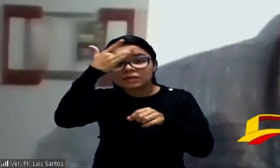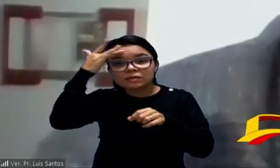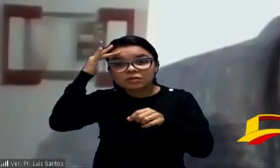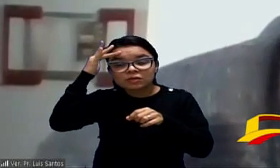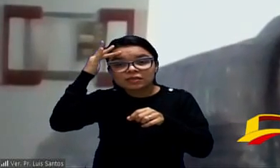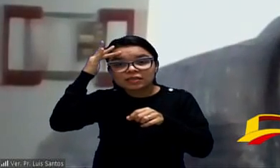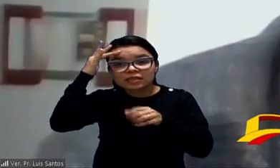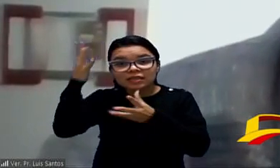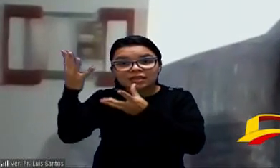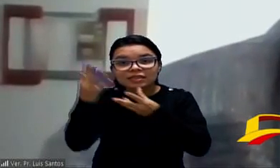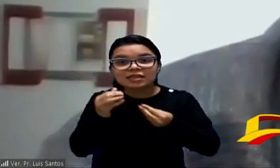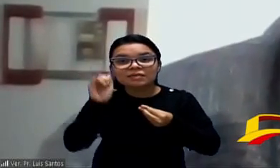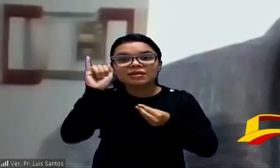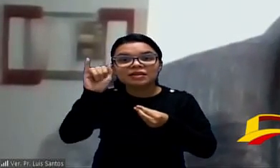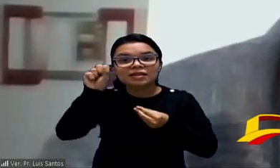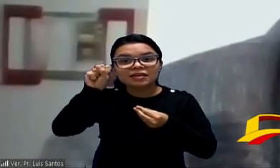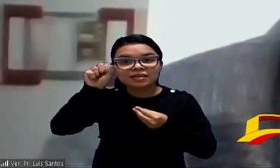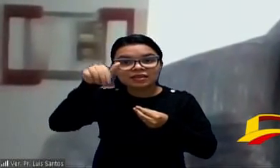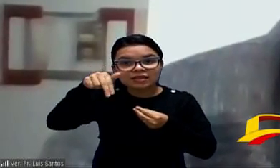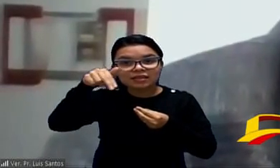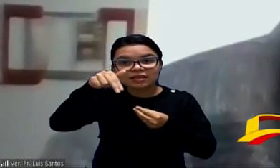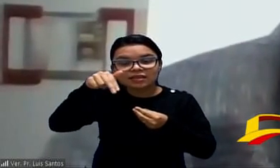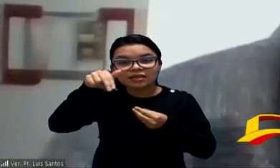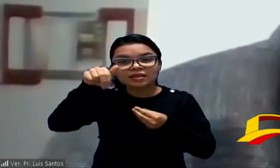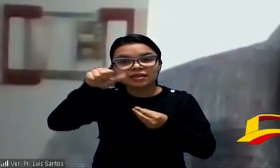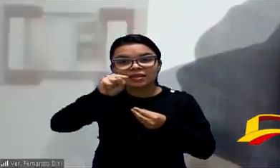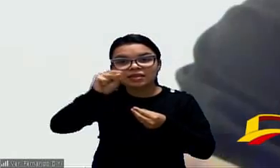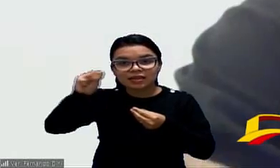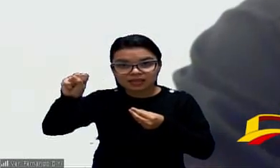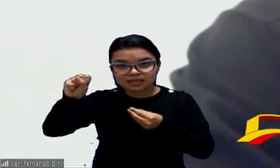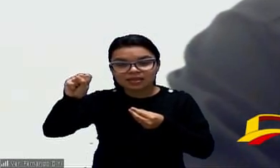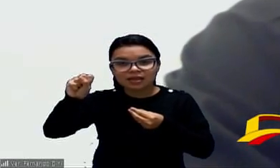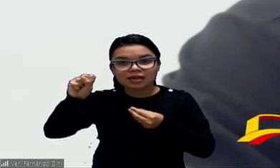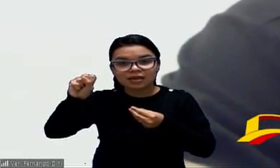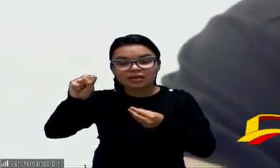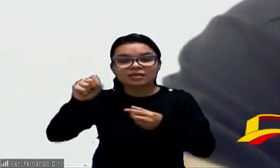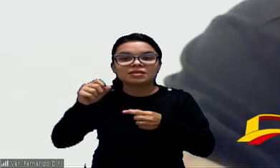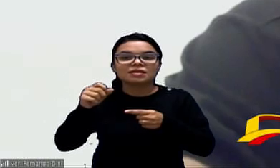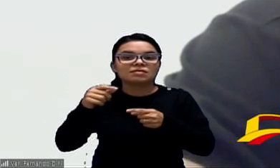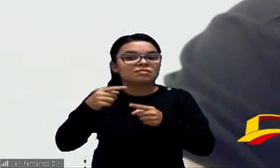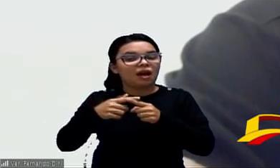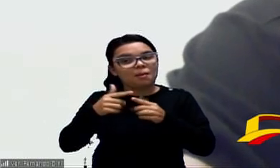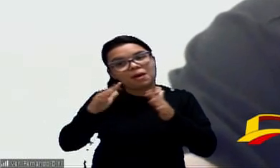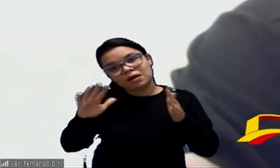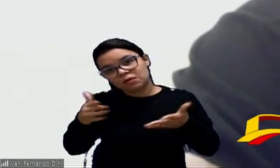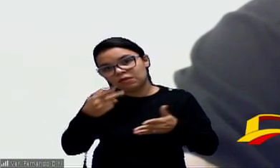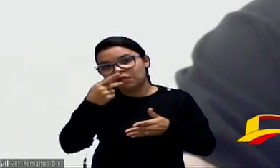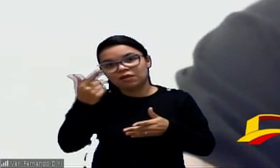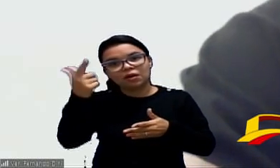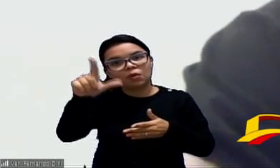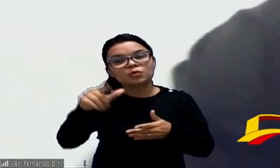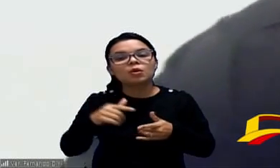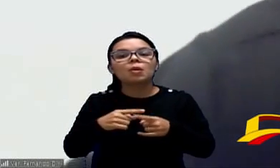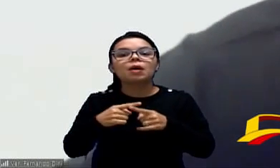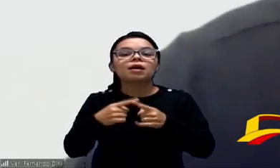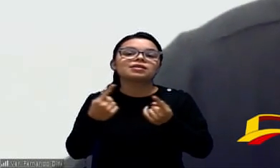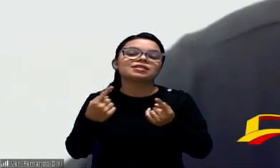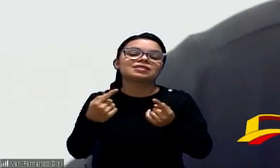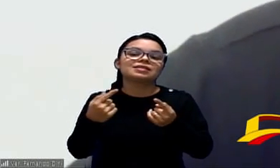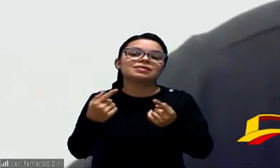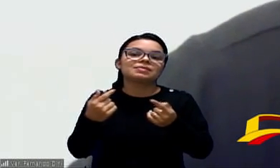Mas então vamos tocar o barco assim mesmo, depois eu vejo melhor essa emenda. É, para melhorar isso daí tem que receber os benefícios na